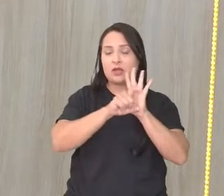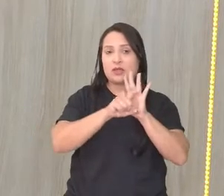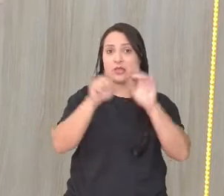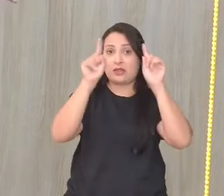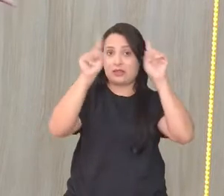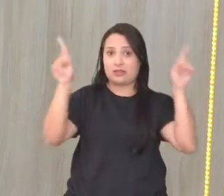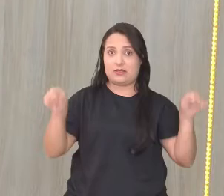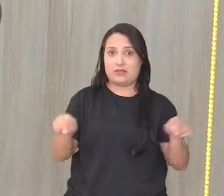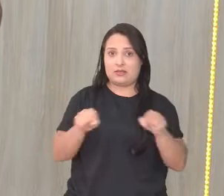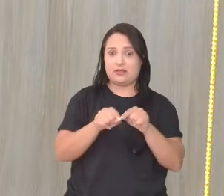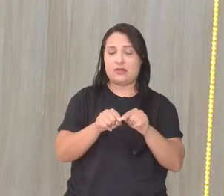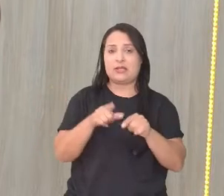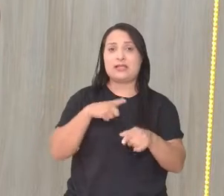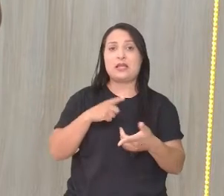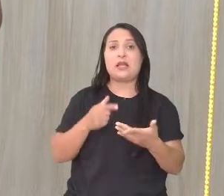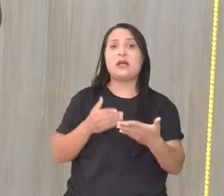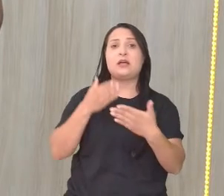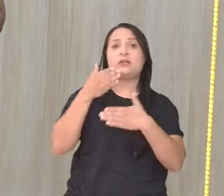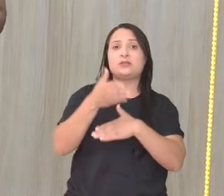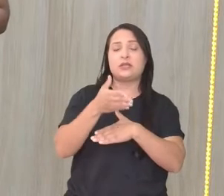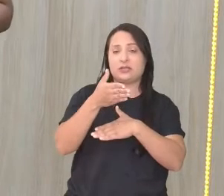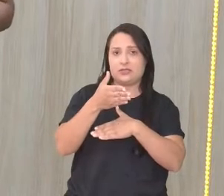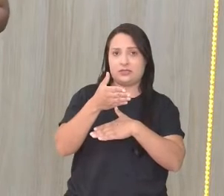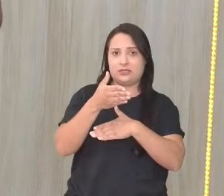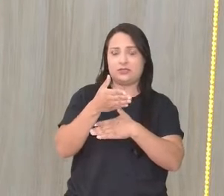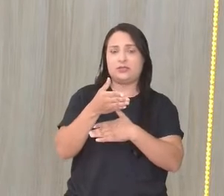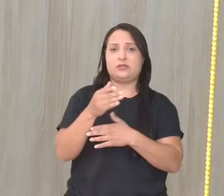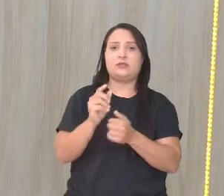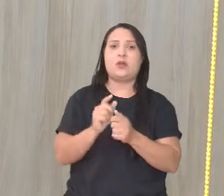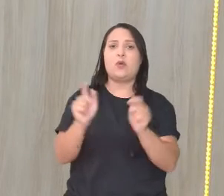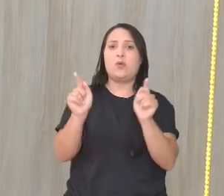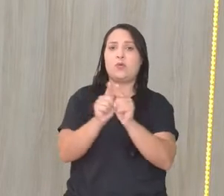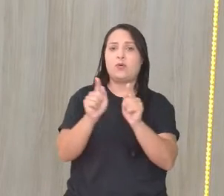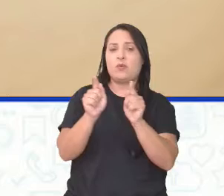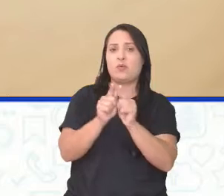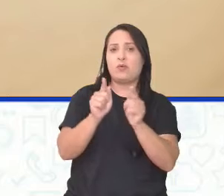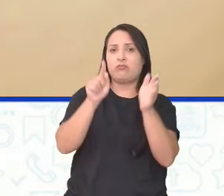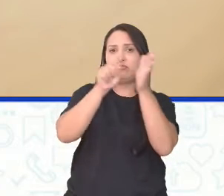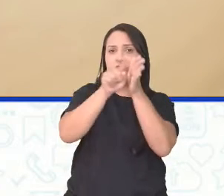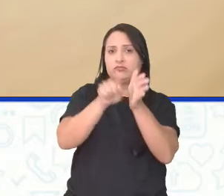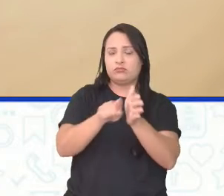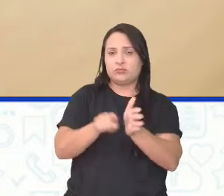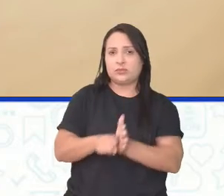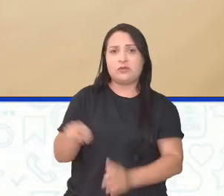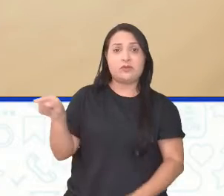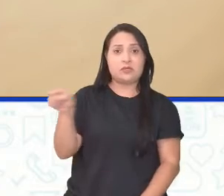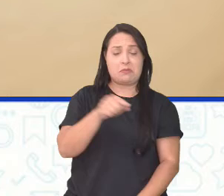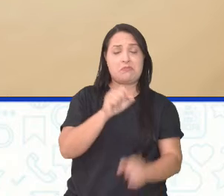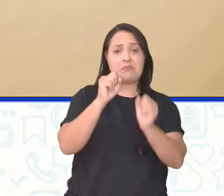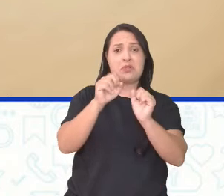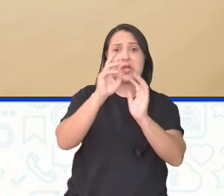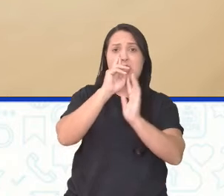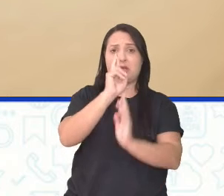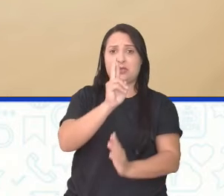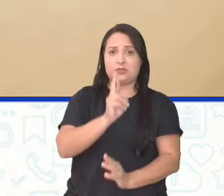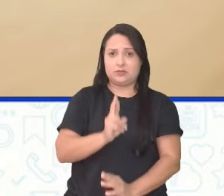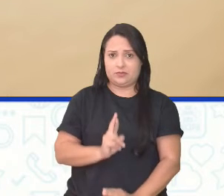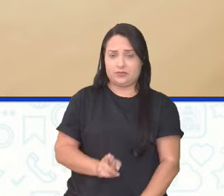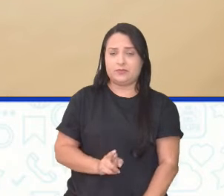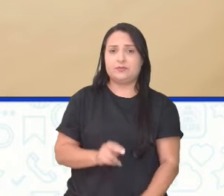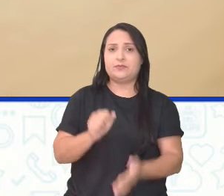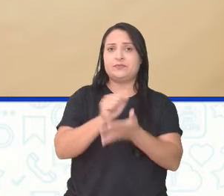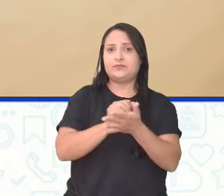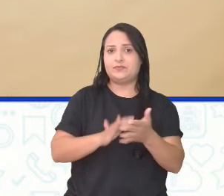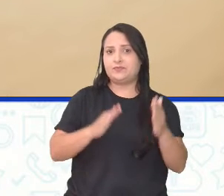Esse QR Code dá acesso a um Google Forms, então você pode responder a essa atividade na sua